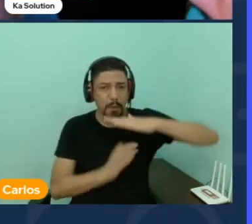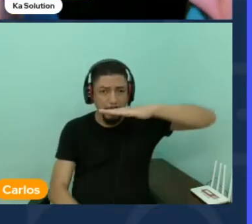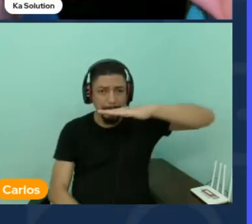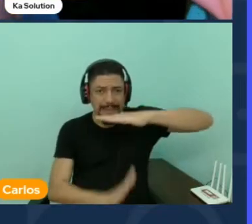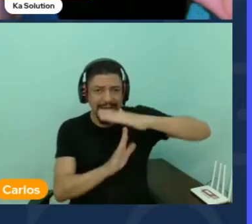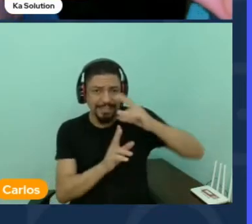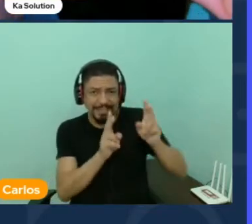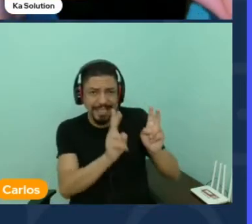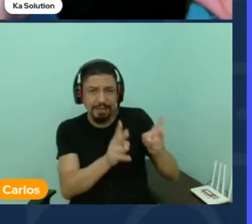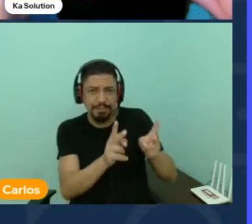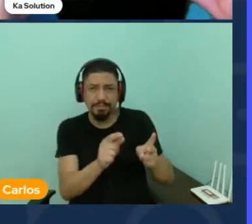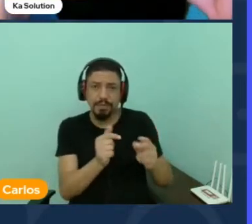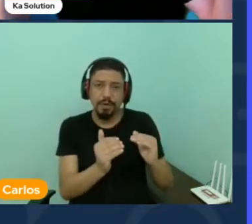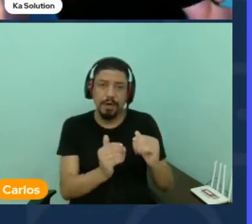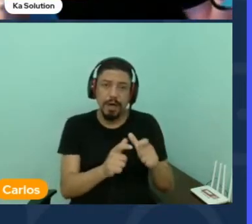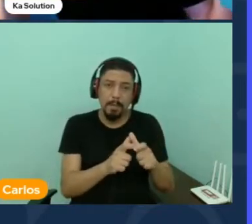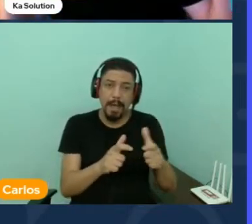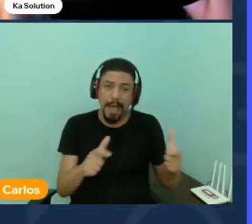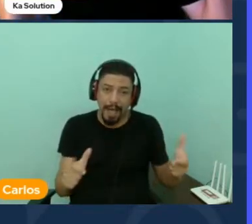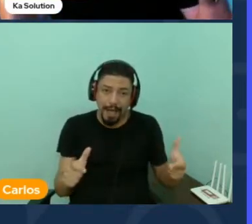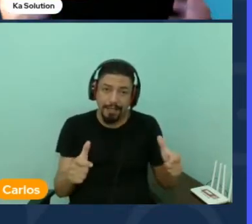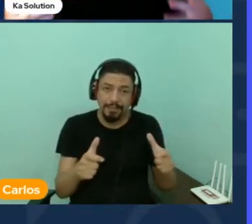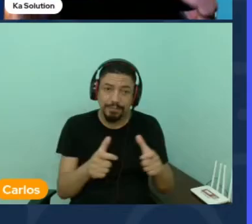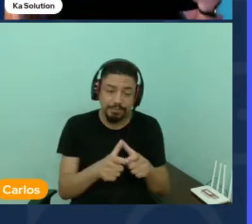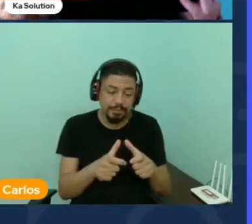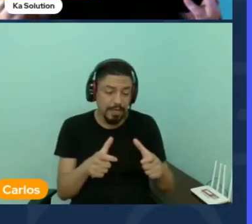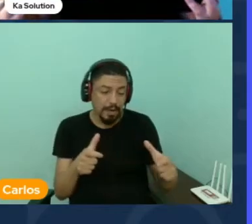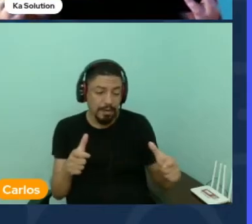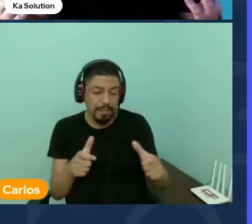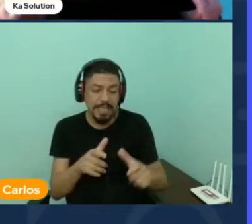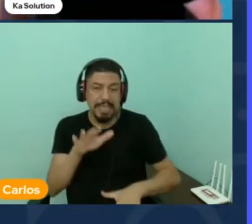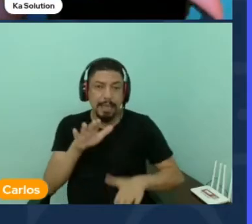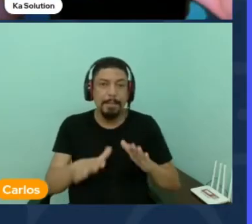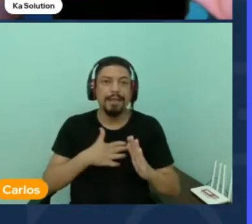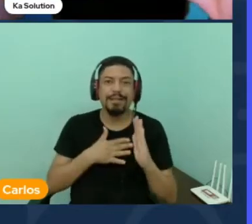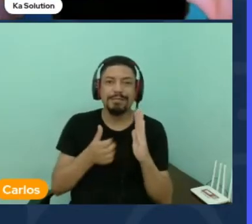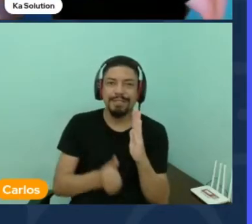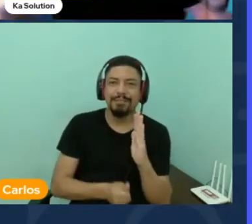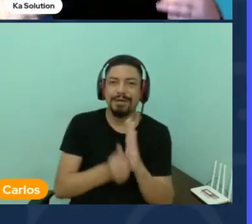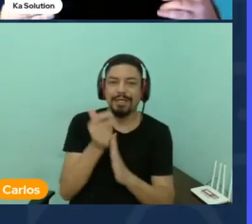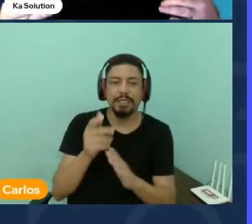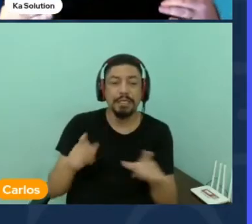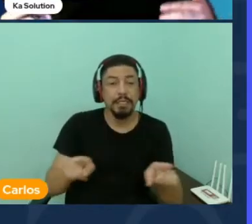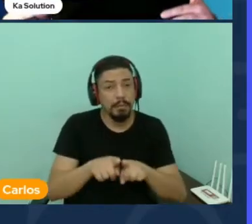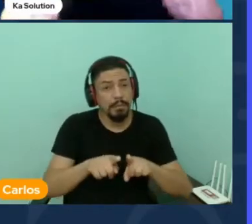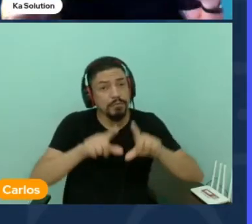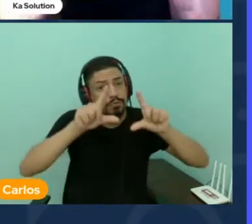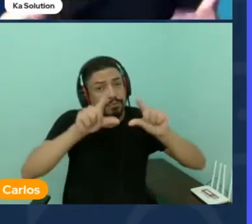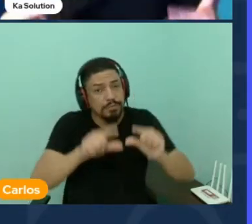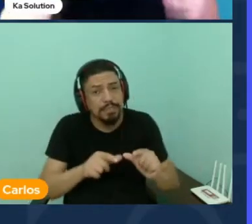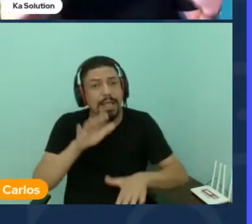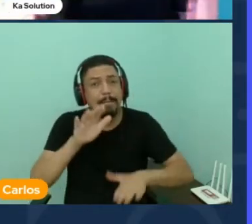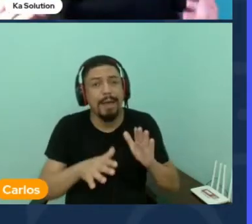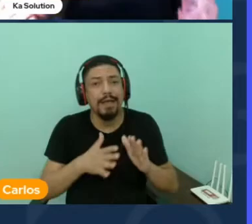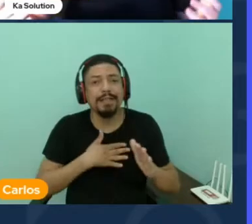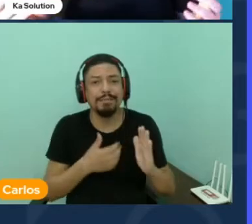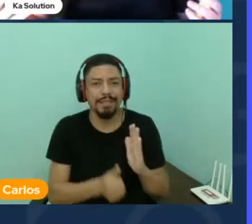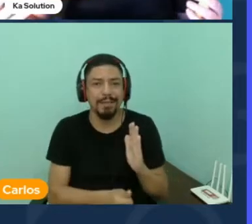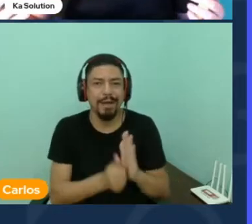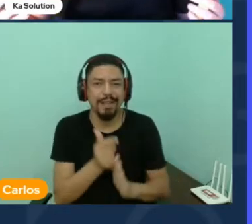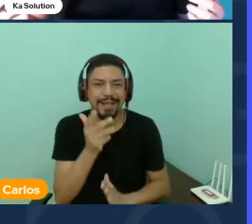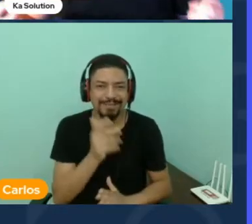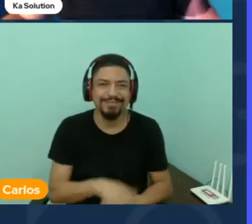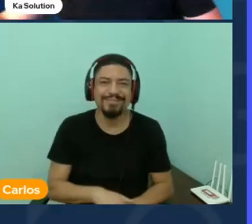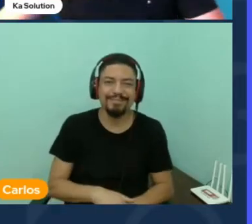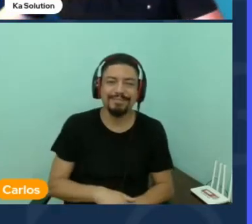vou aumentando de acordo com a minha demanda. E eu também vou diminuir de acordo com a minha